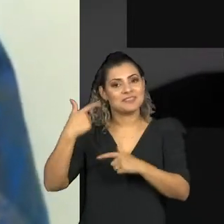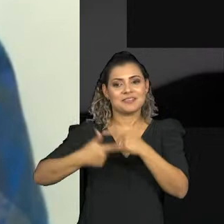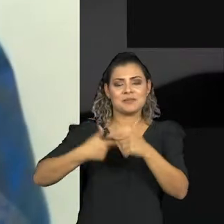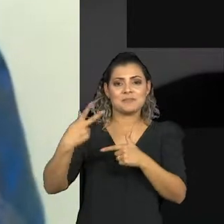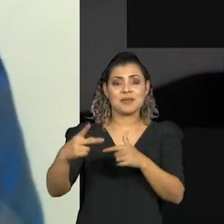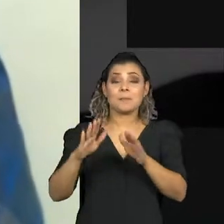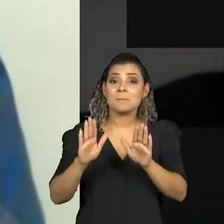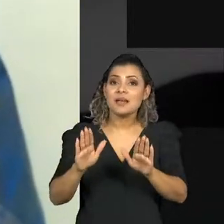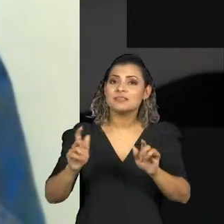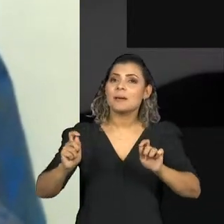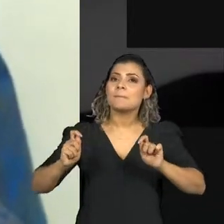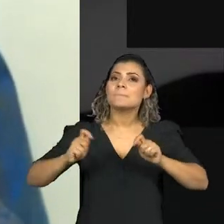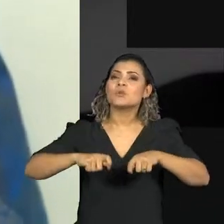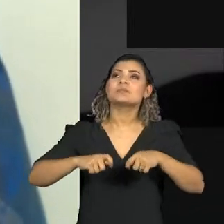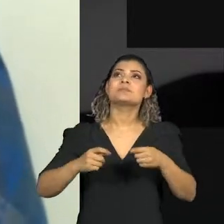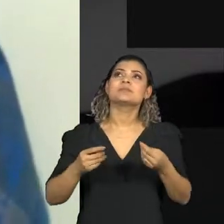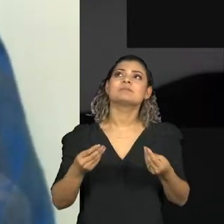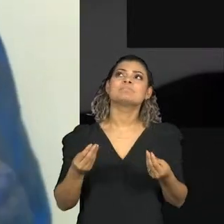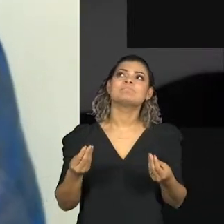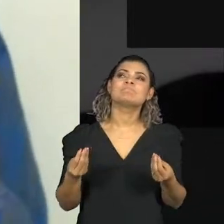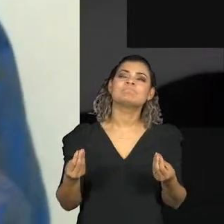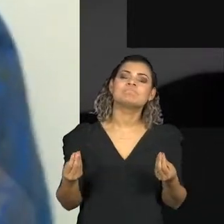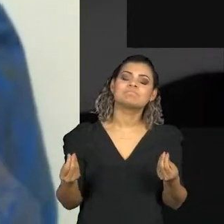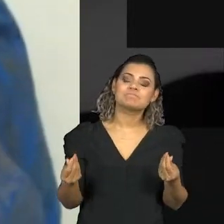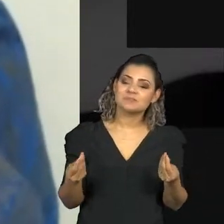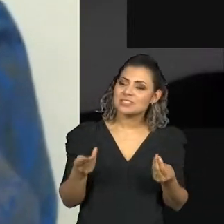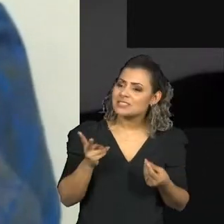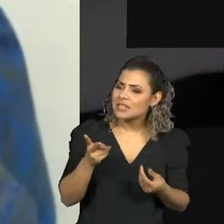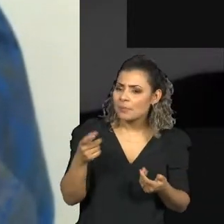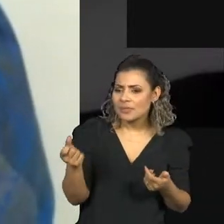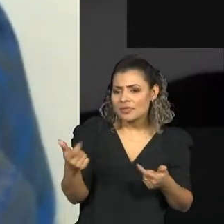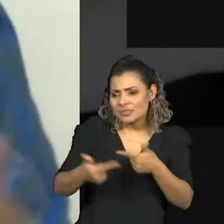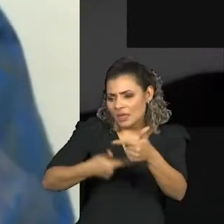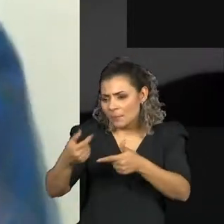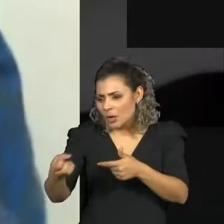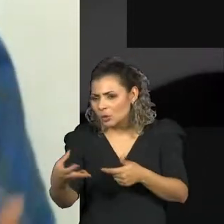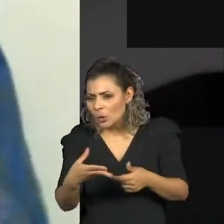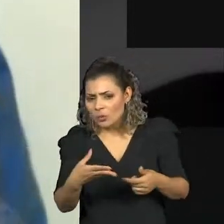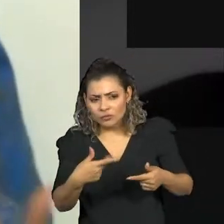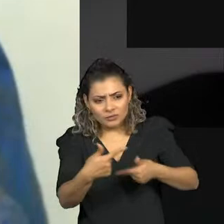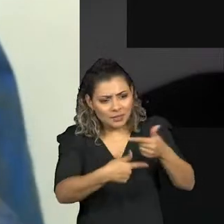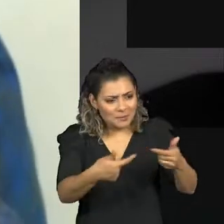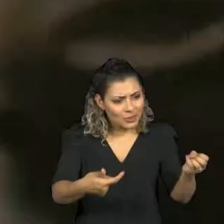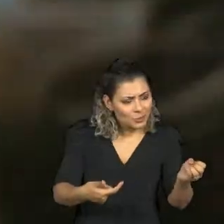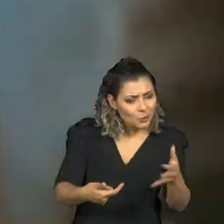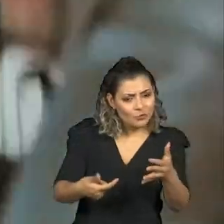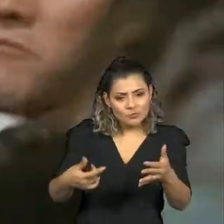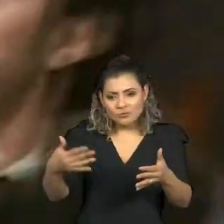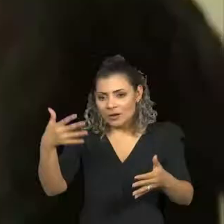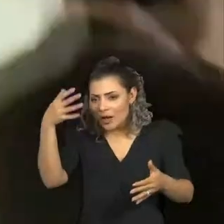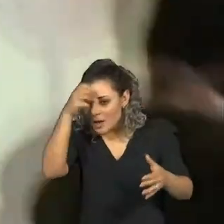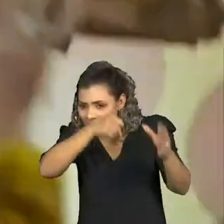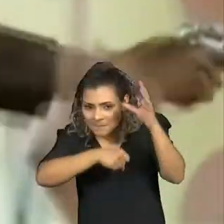a possibilidade de, a cada novo trabalho, aprender mais e mais.